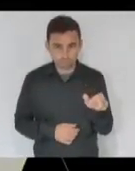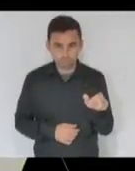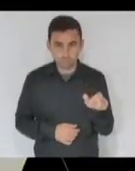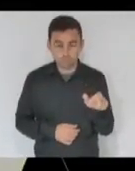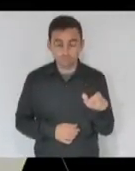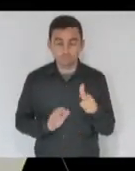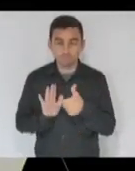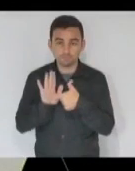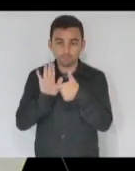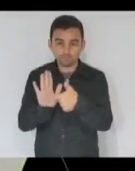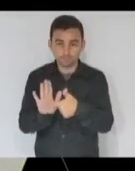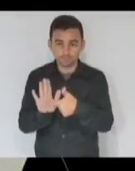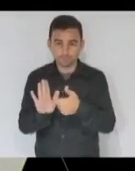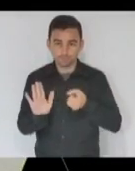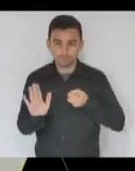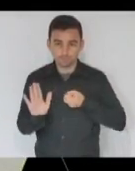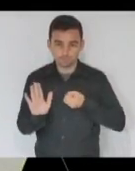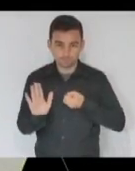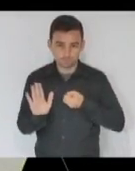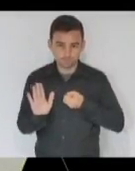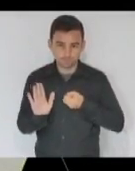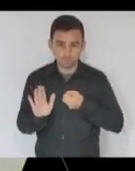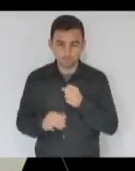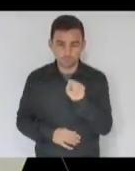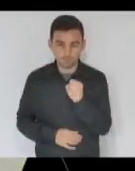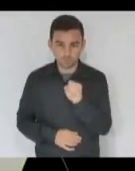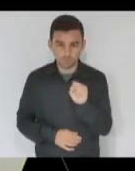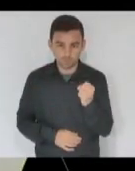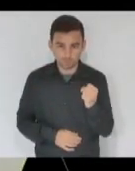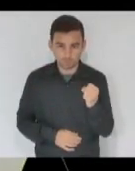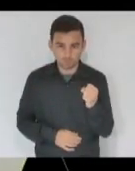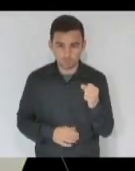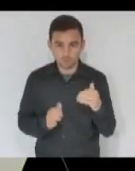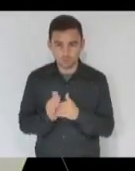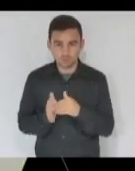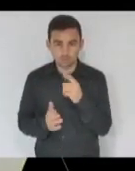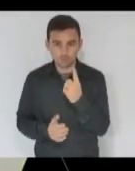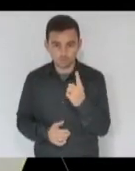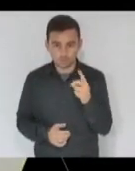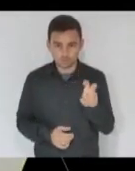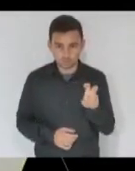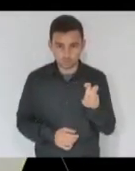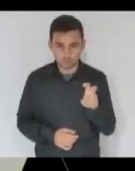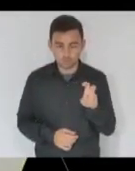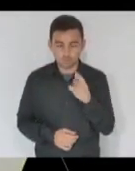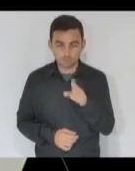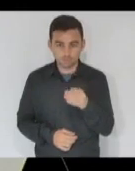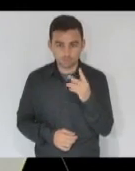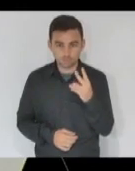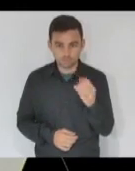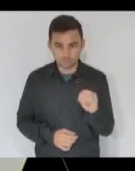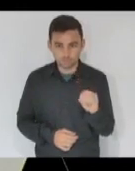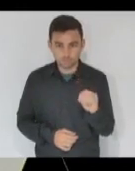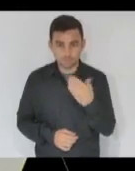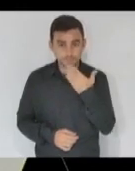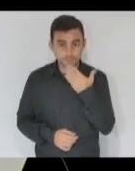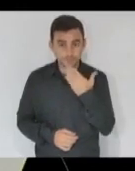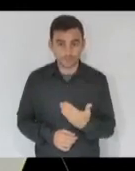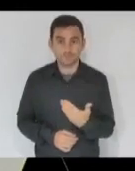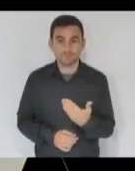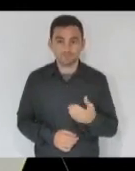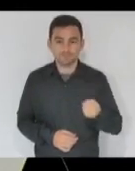as indicações números 88 a 115 2020. O requerimento